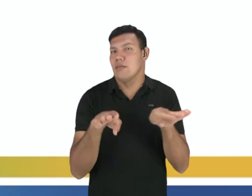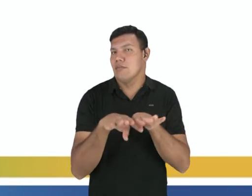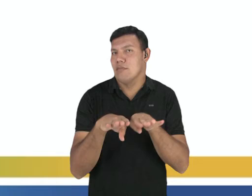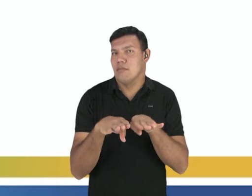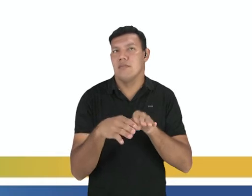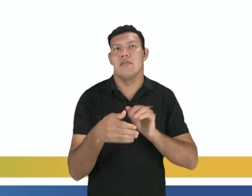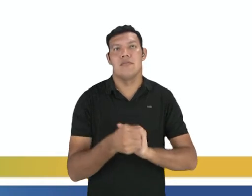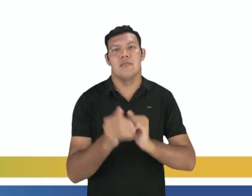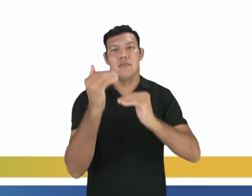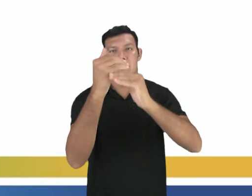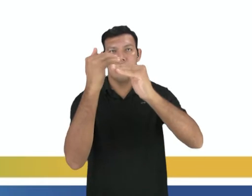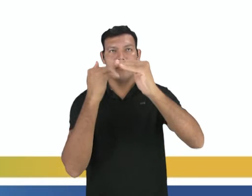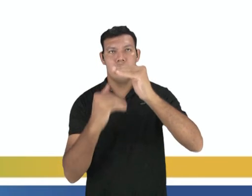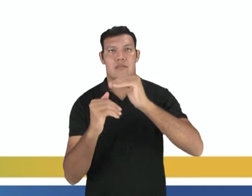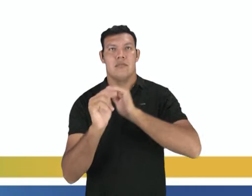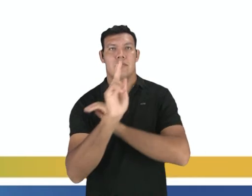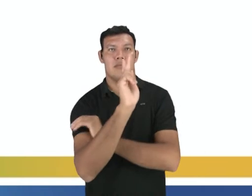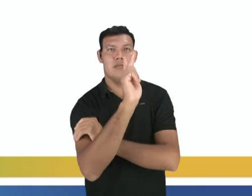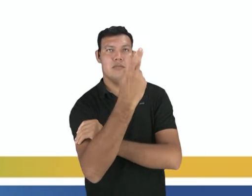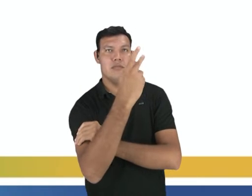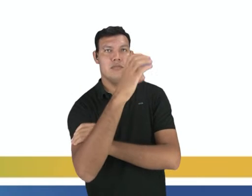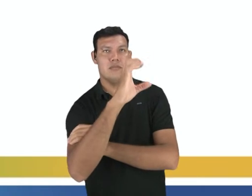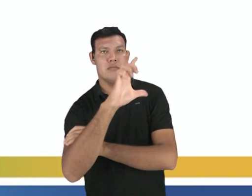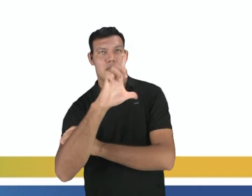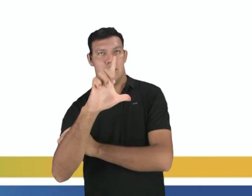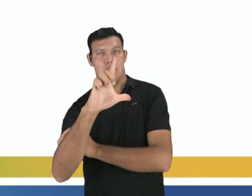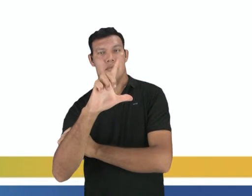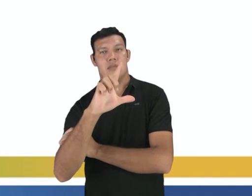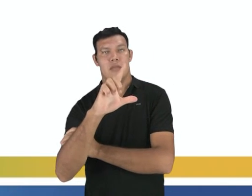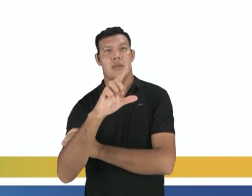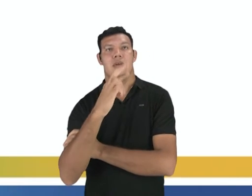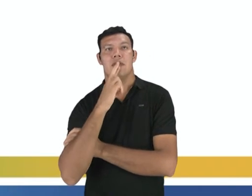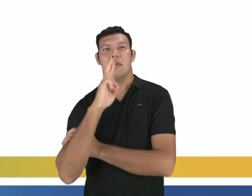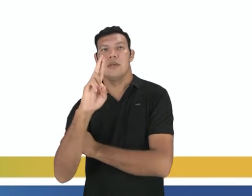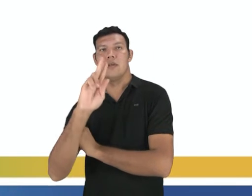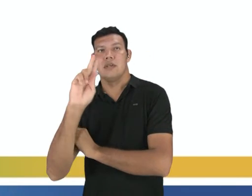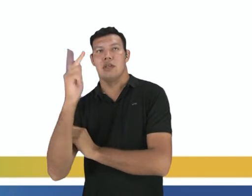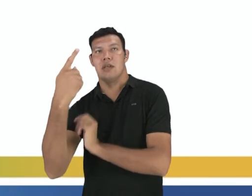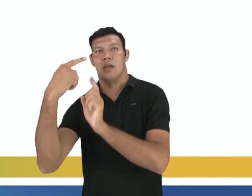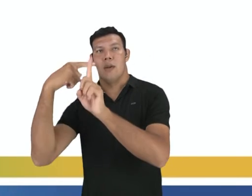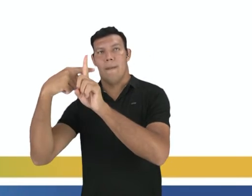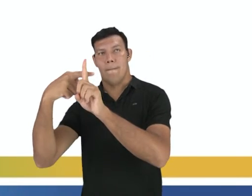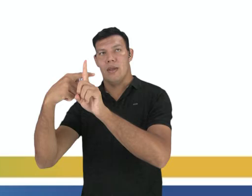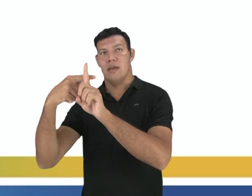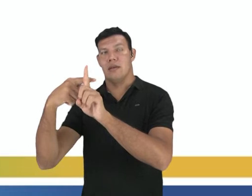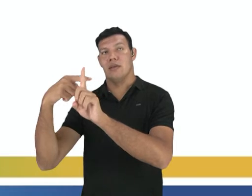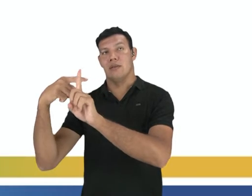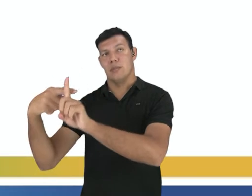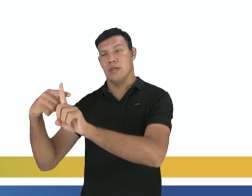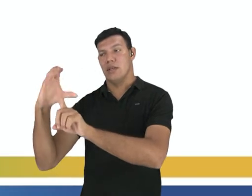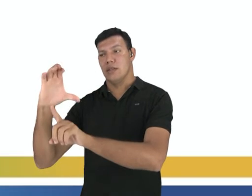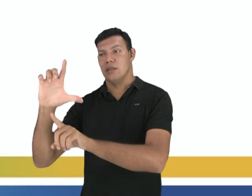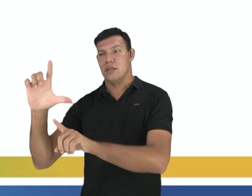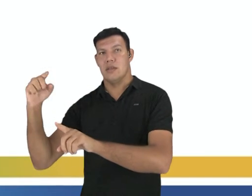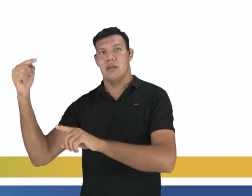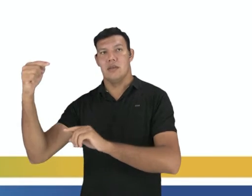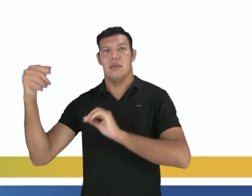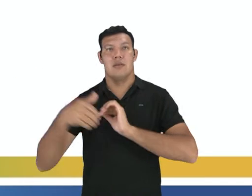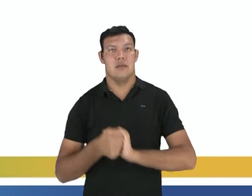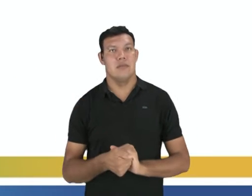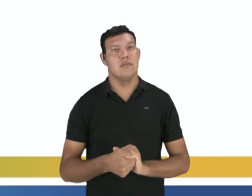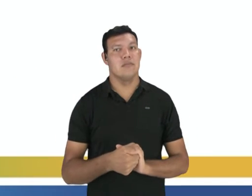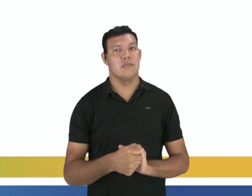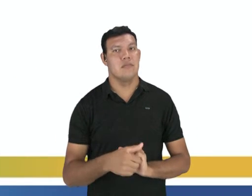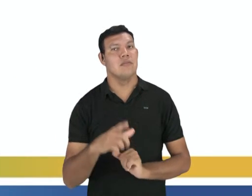forma. HCl em meio aquoso libera H+, e Cl-, ok? E aí aqui a gente